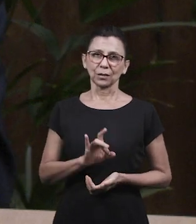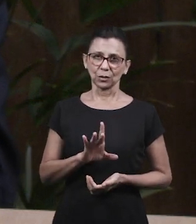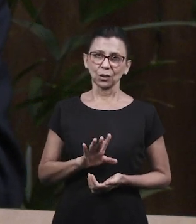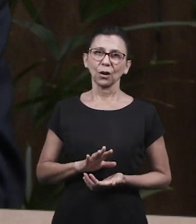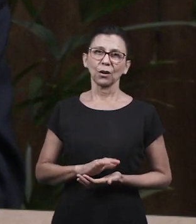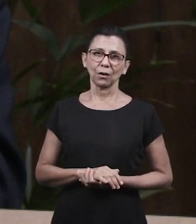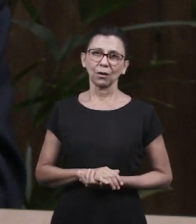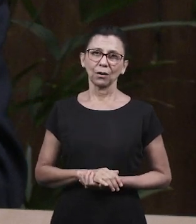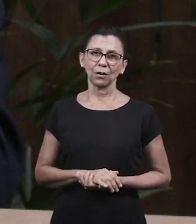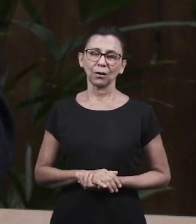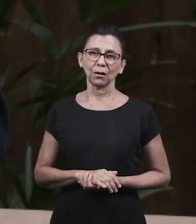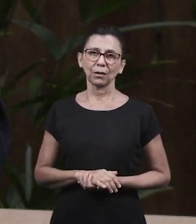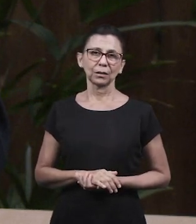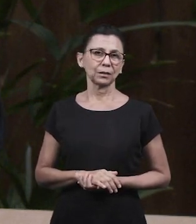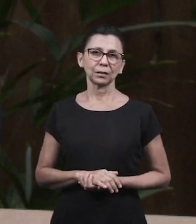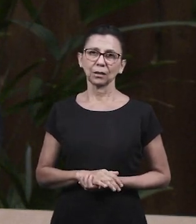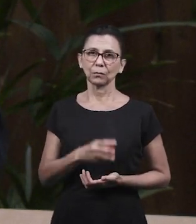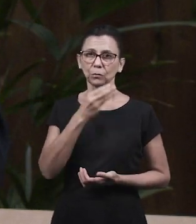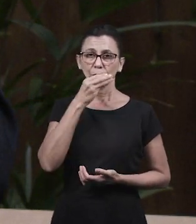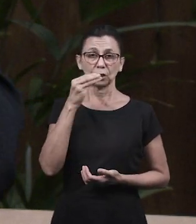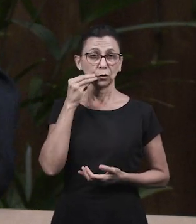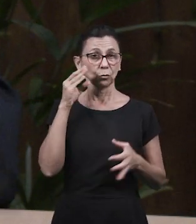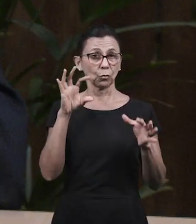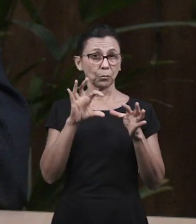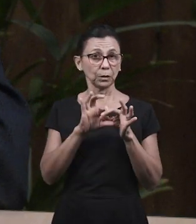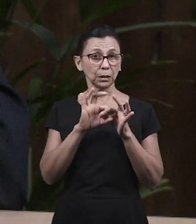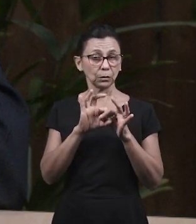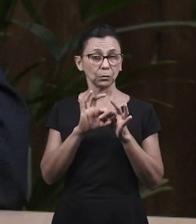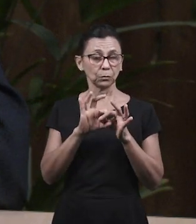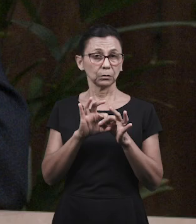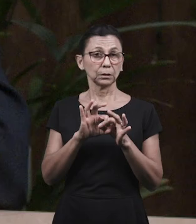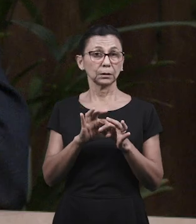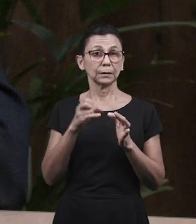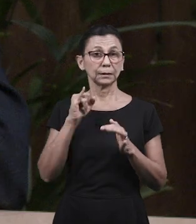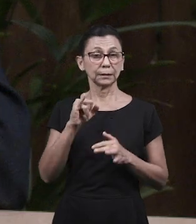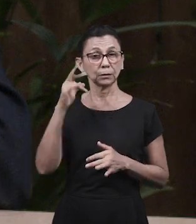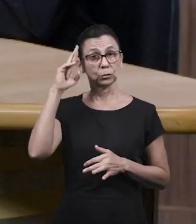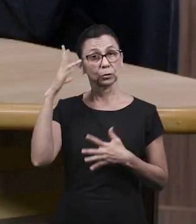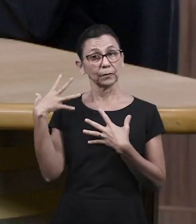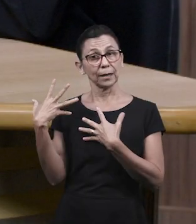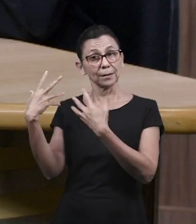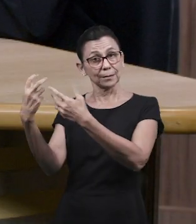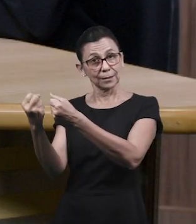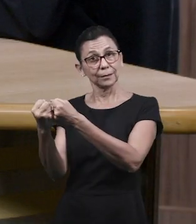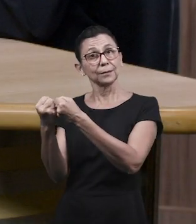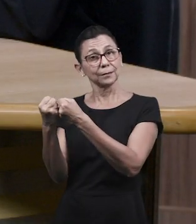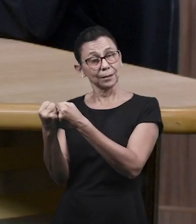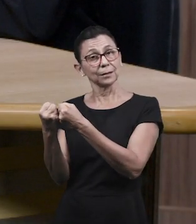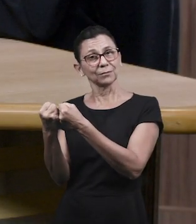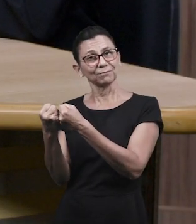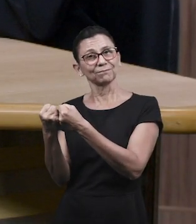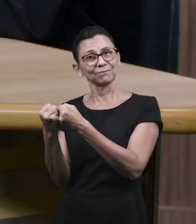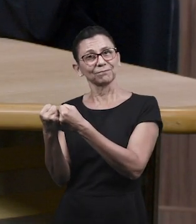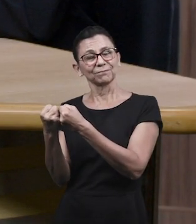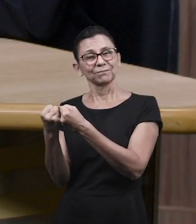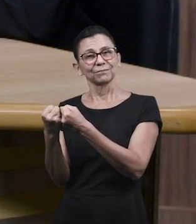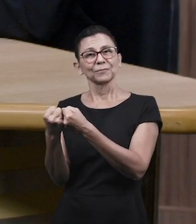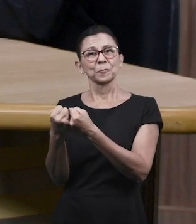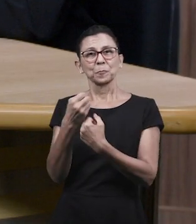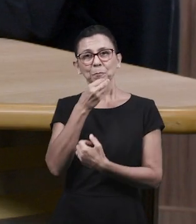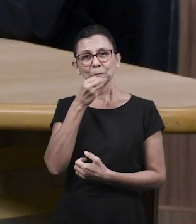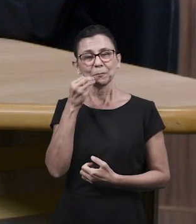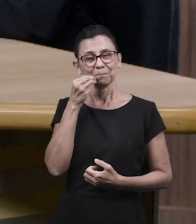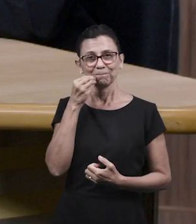se aquele jejum vai agradar a Deus. Se o Senhor quer, se Ele quer que esse seja o preço. Ele vai